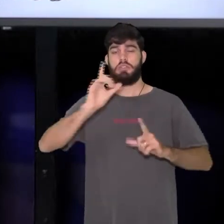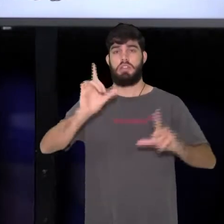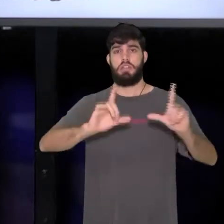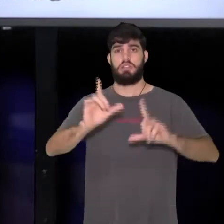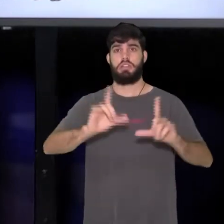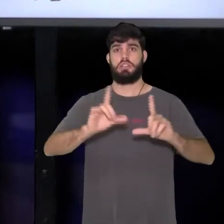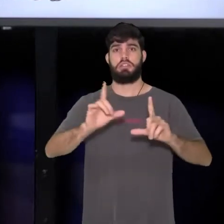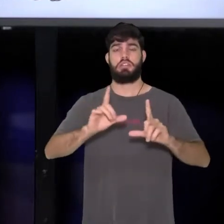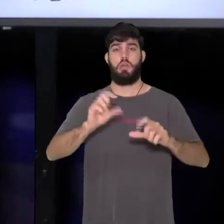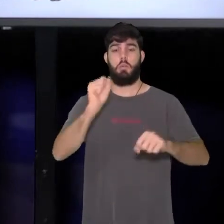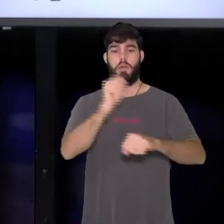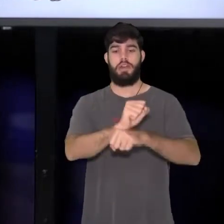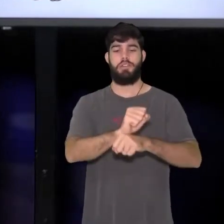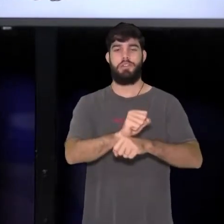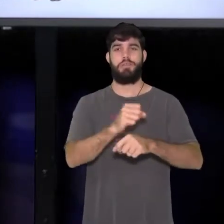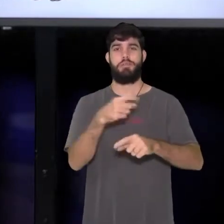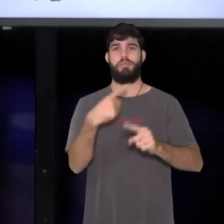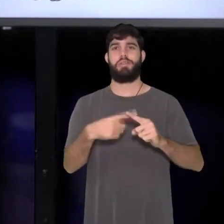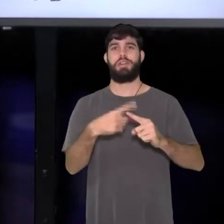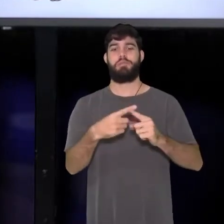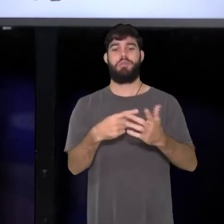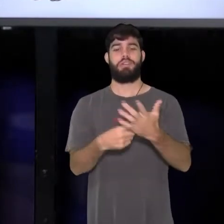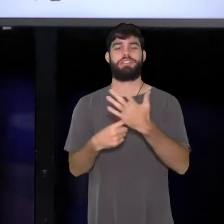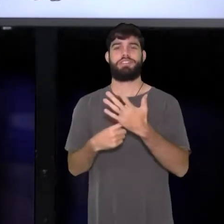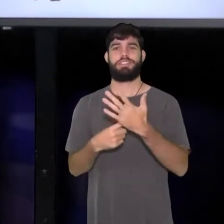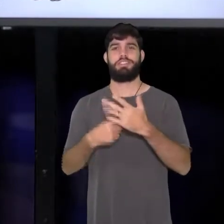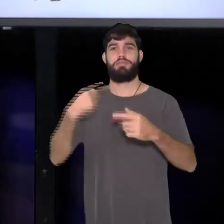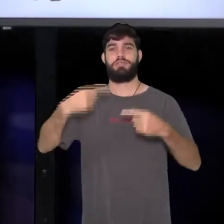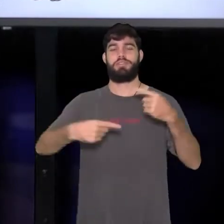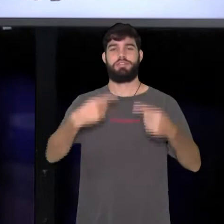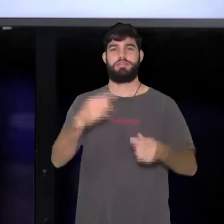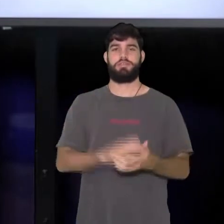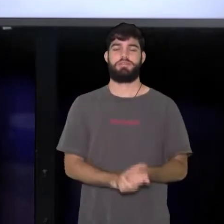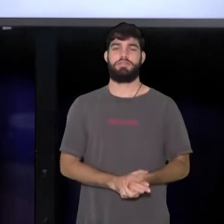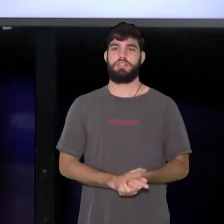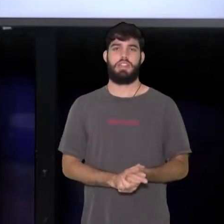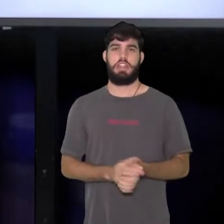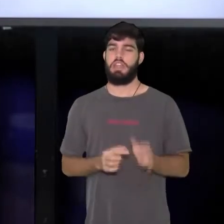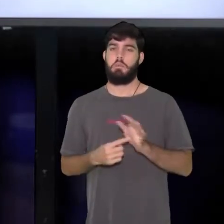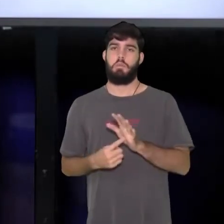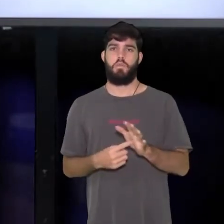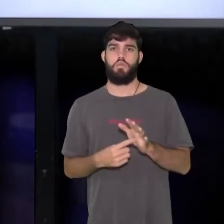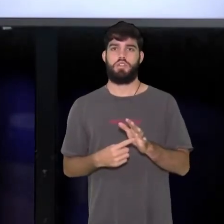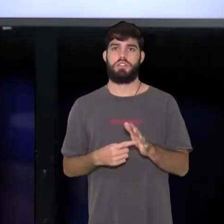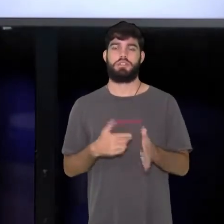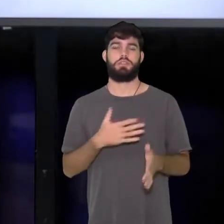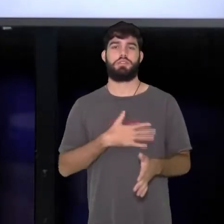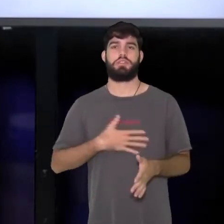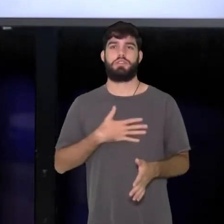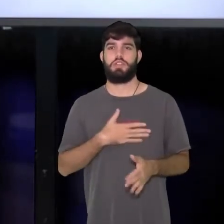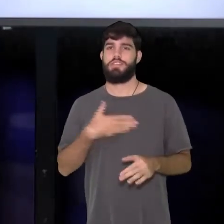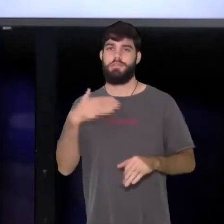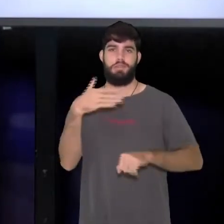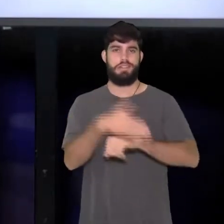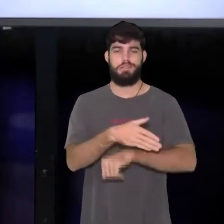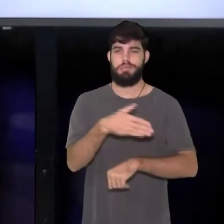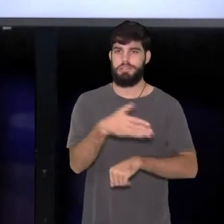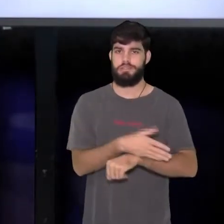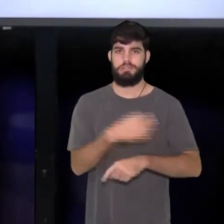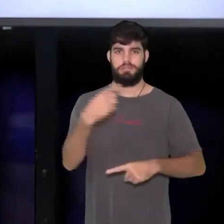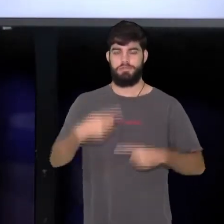horário eleitoral e ele não gosta disso. Então, ele não demonstra aqui nenhuma